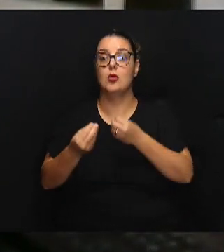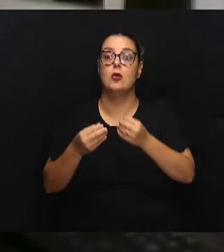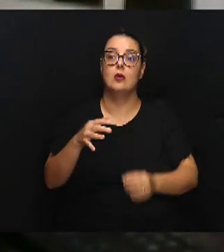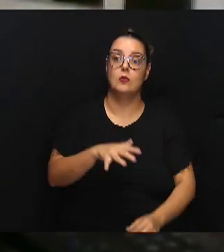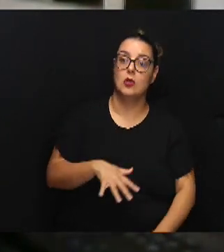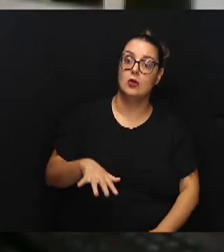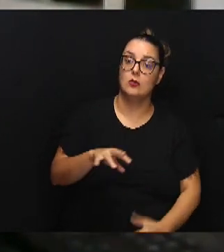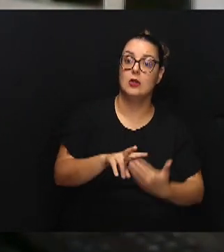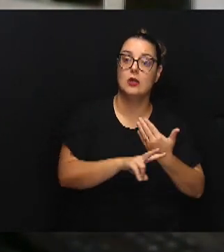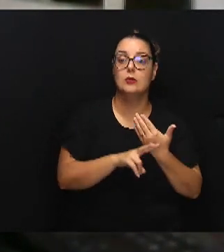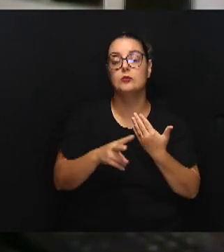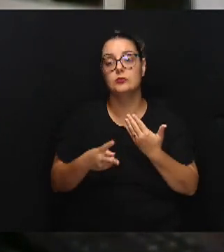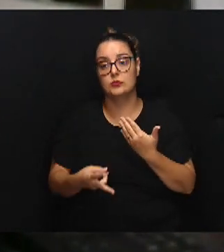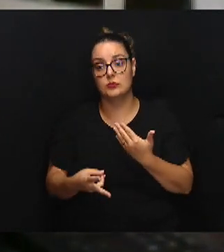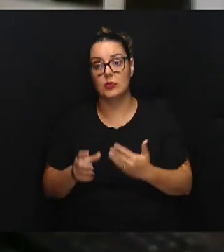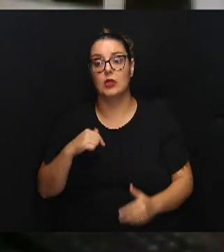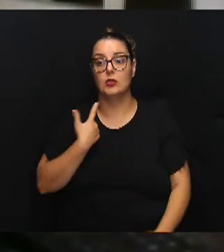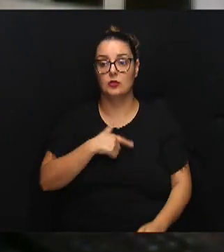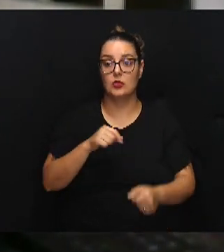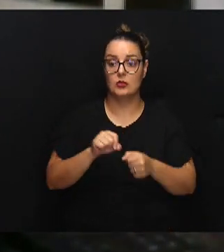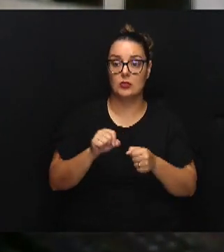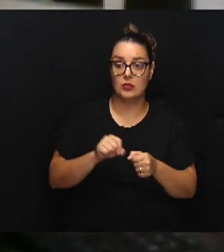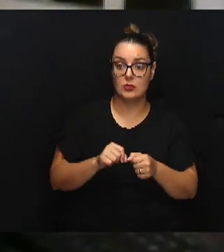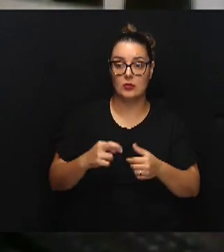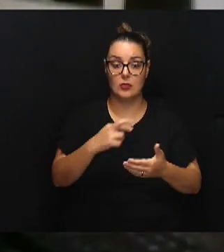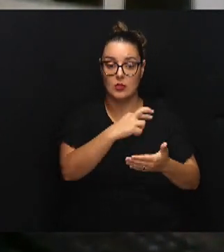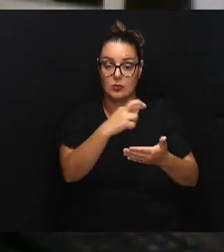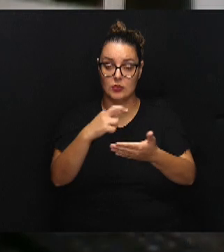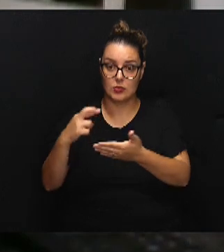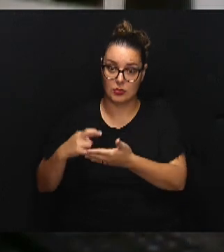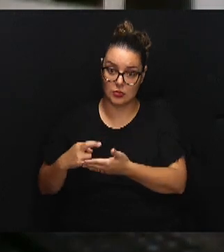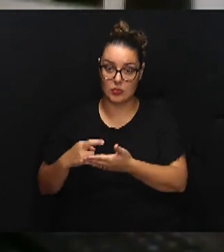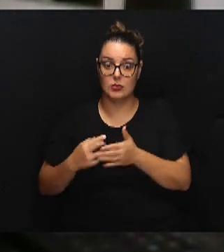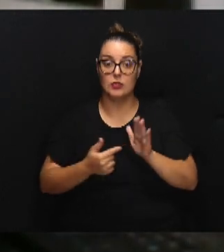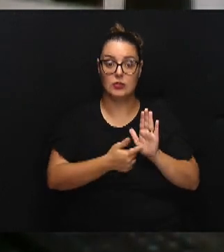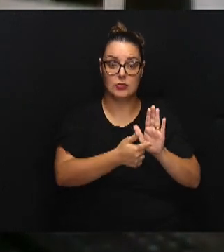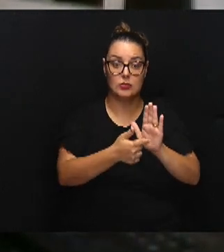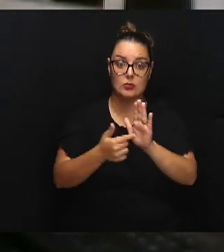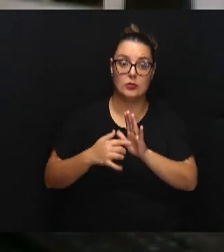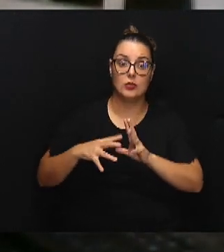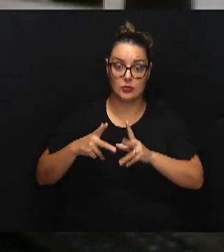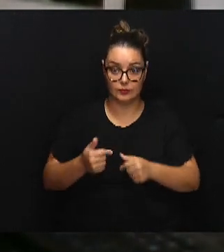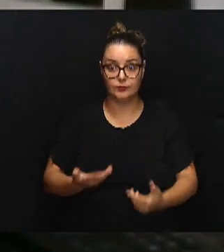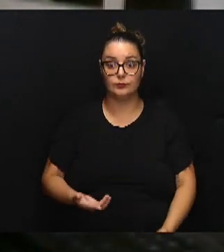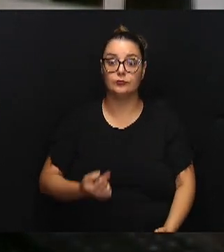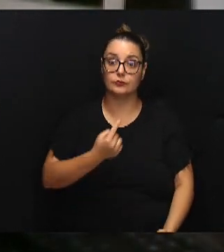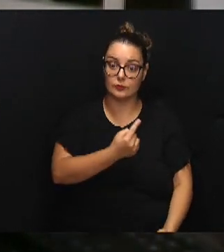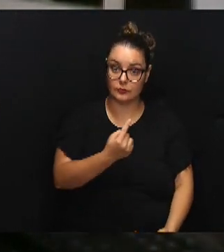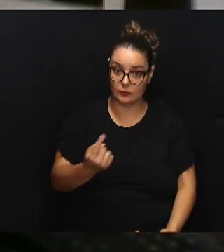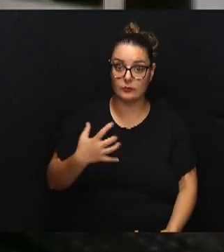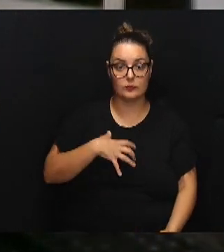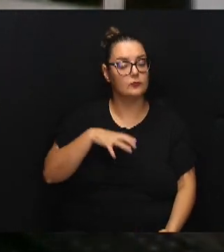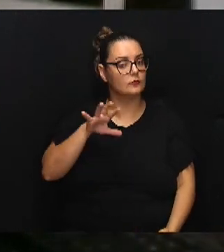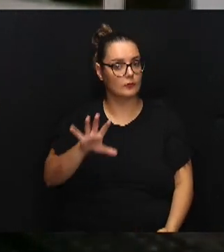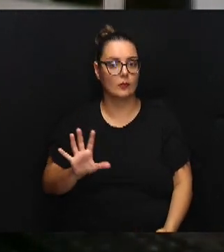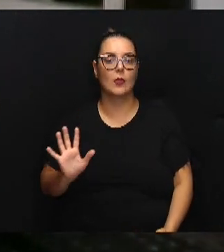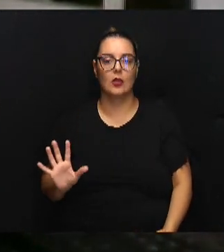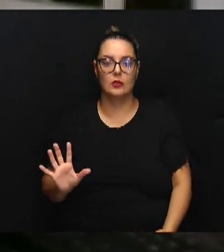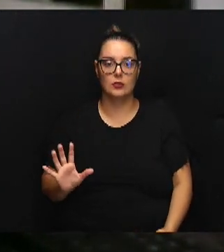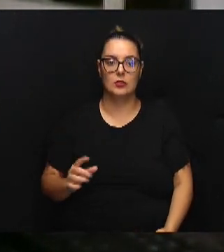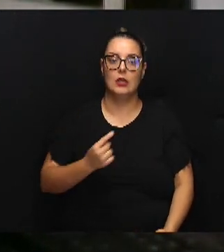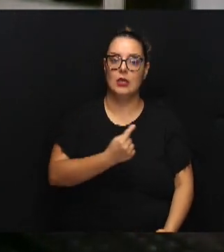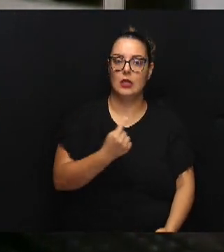está impactada, né, e a gente faz isso através de investigações, através de amostragem e tudo mais, porque cada caso é um caso.